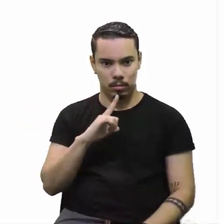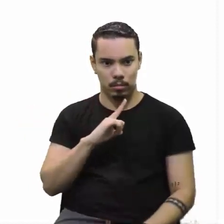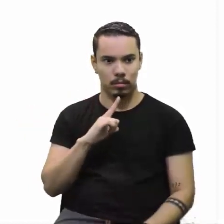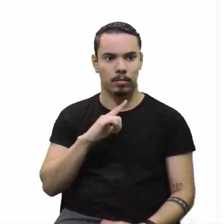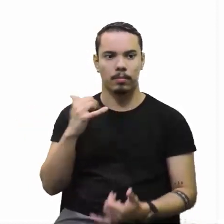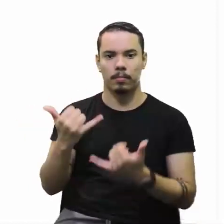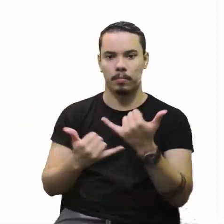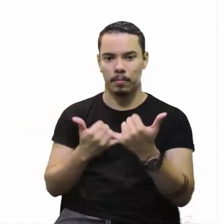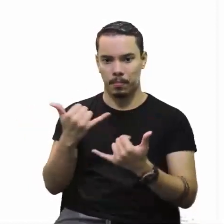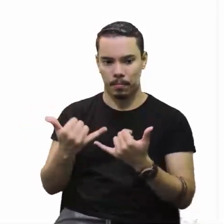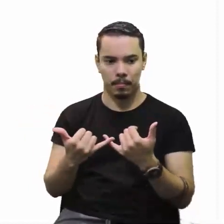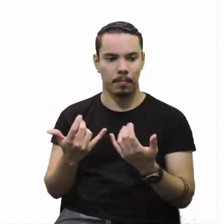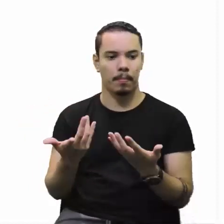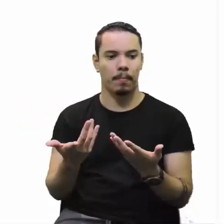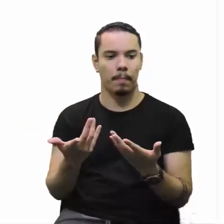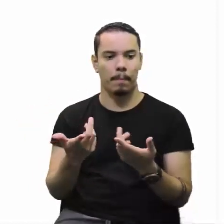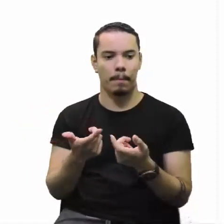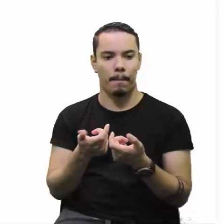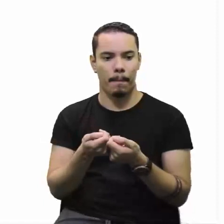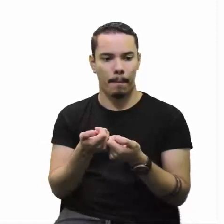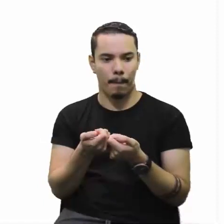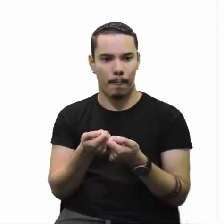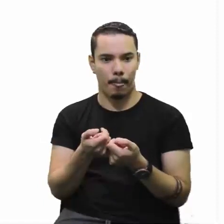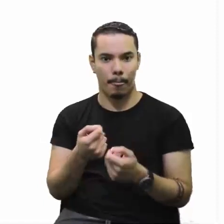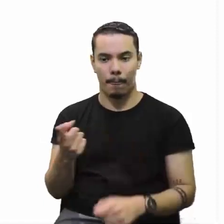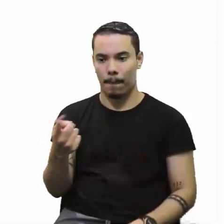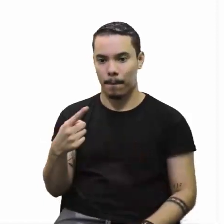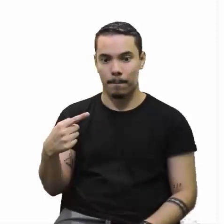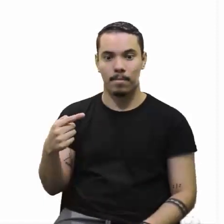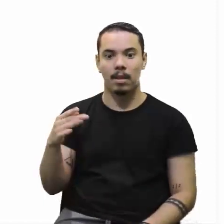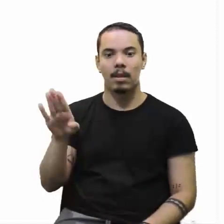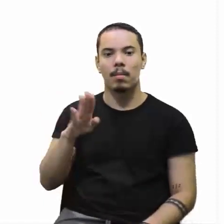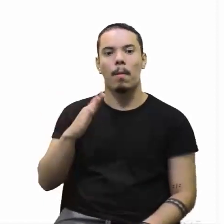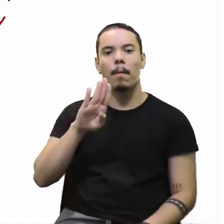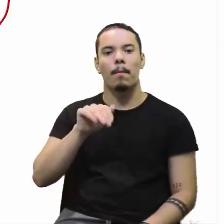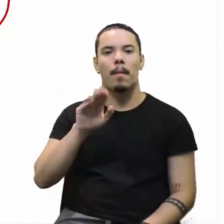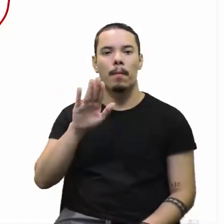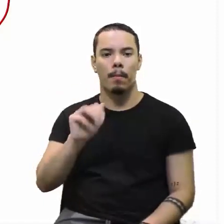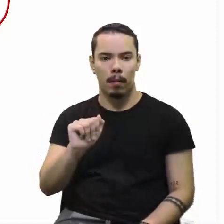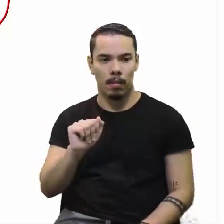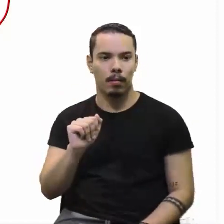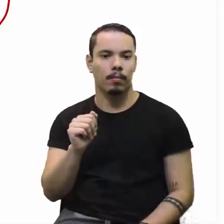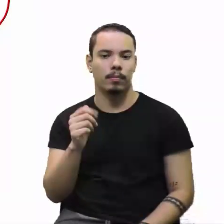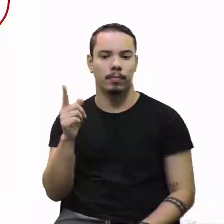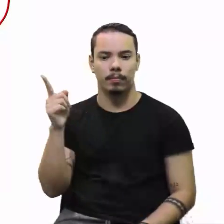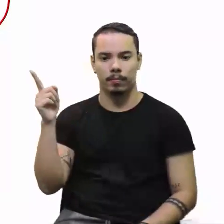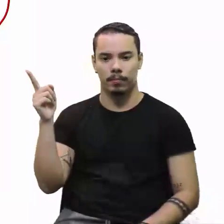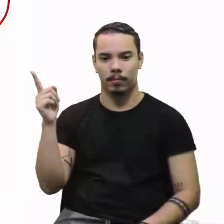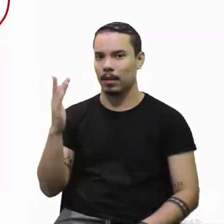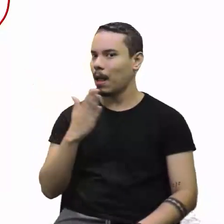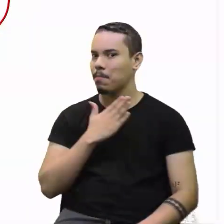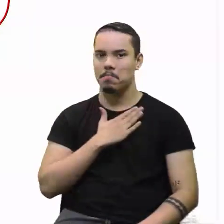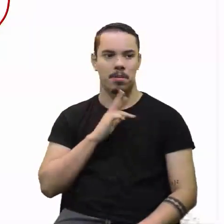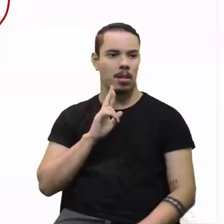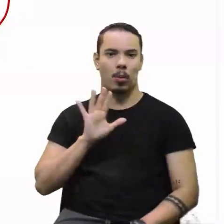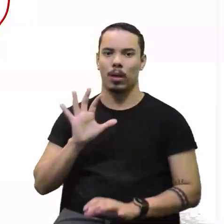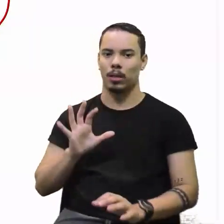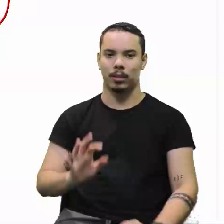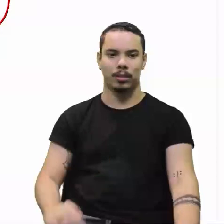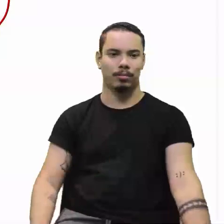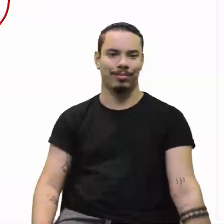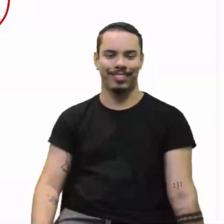brinquedo aí, né? Carrinho de controle remoto. A babá eletrônica. A minha babá não era eletrônica,